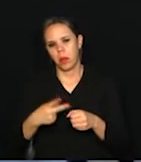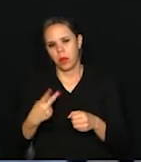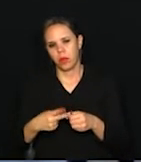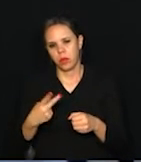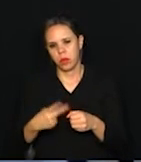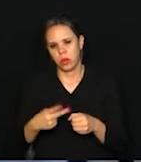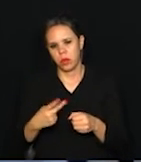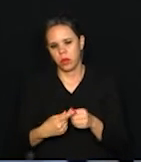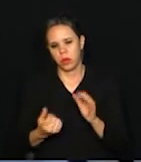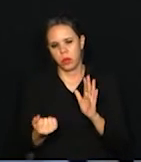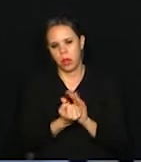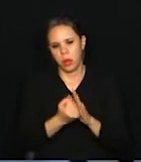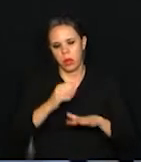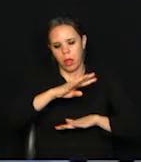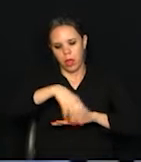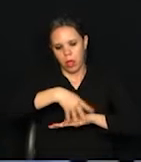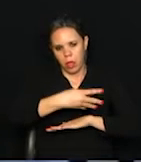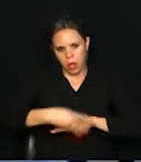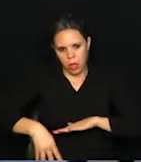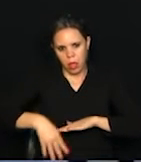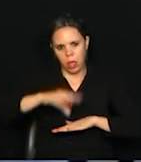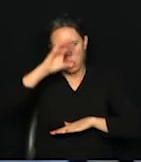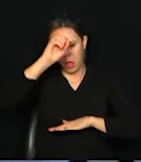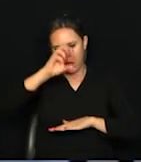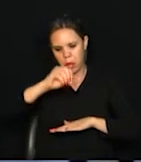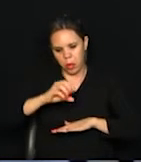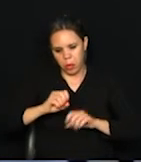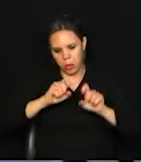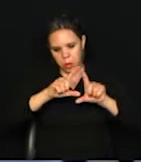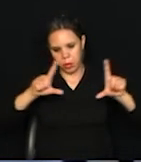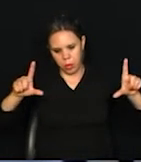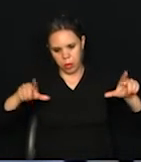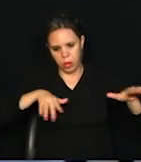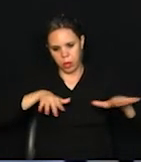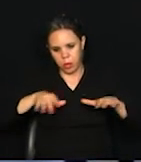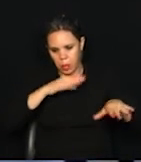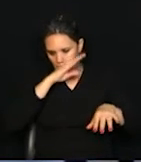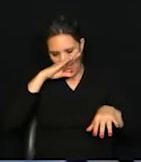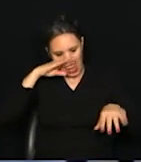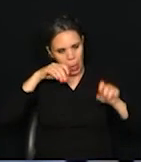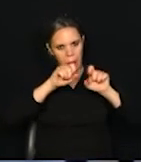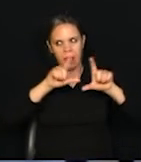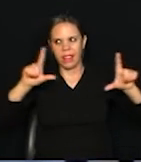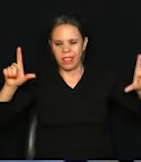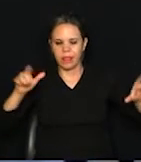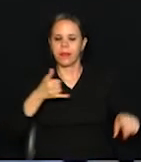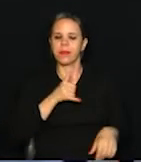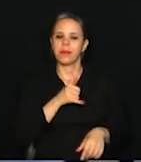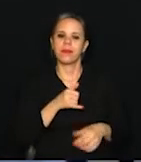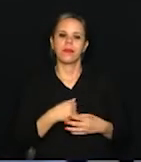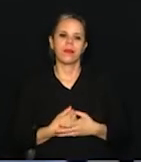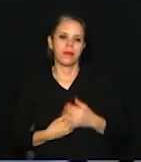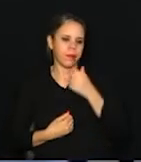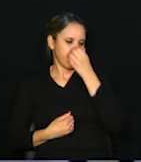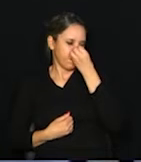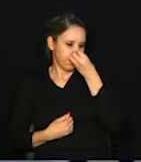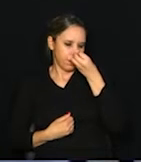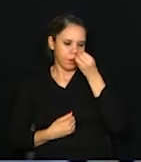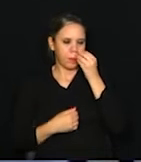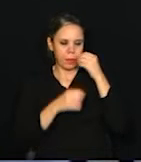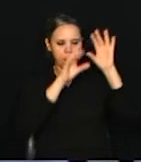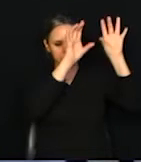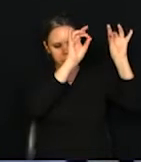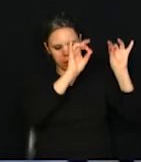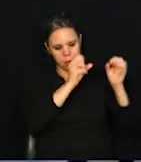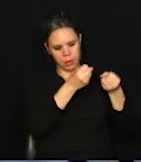viária, placas de trânsito, painel eletrônico e por aí afora. Quer dizer, ela é bastante detalhada e